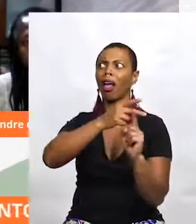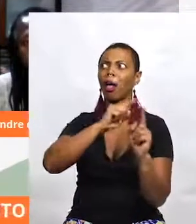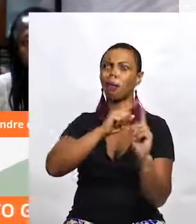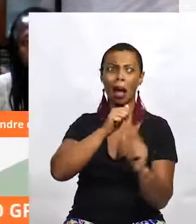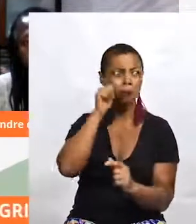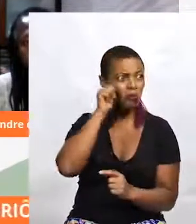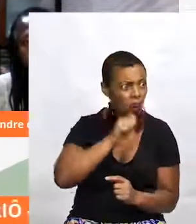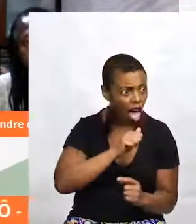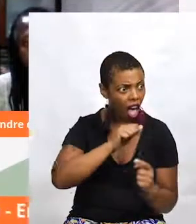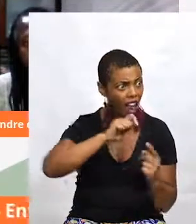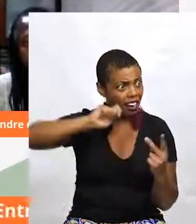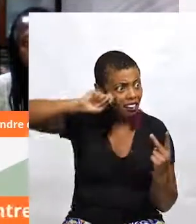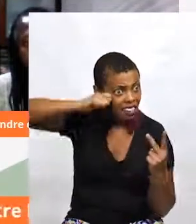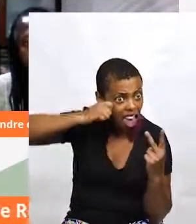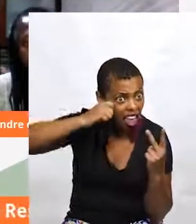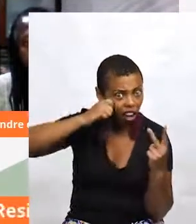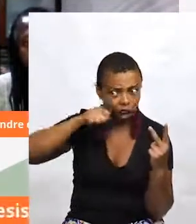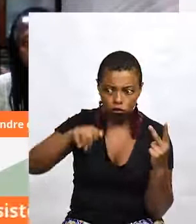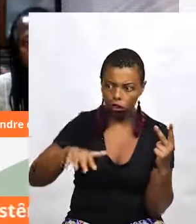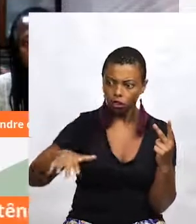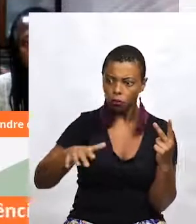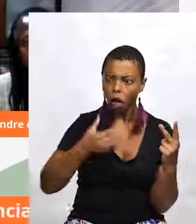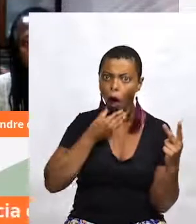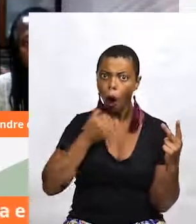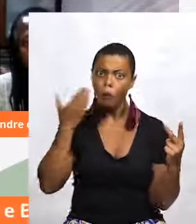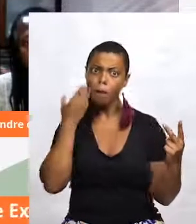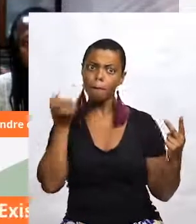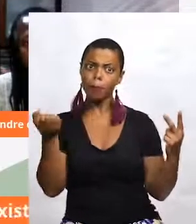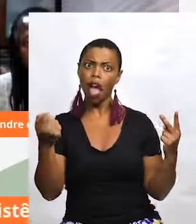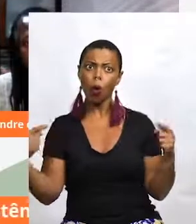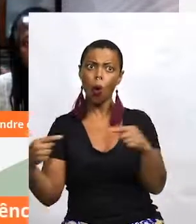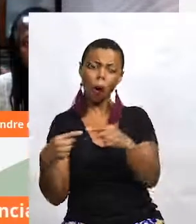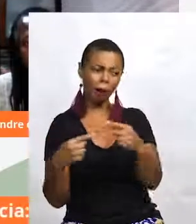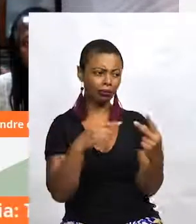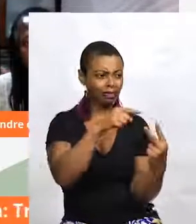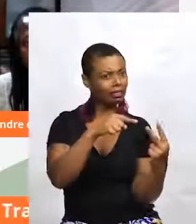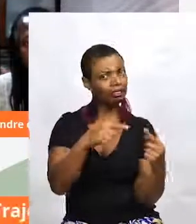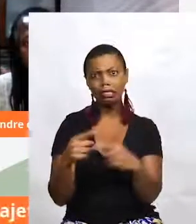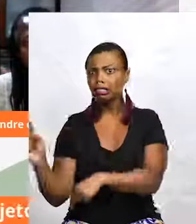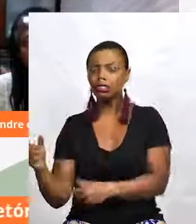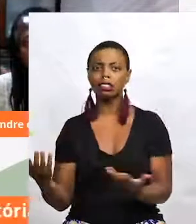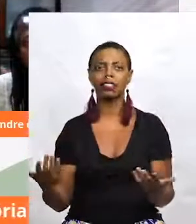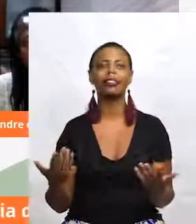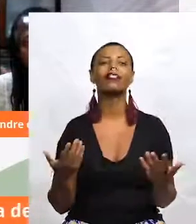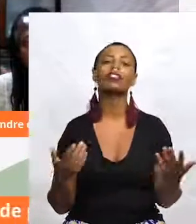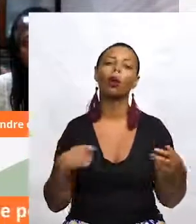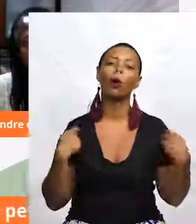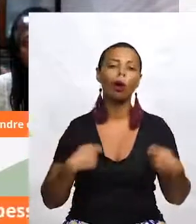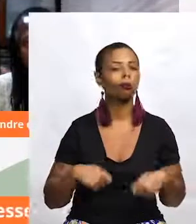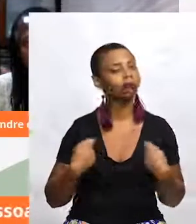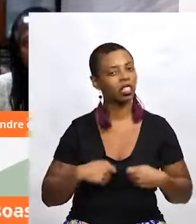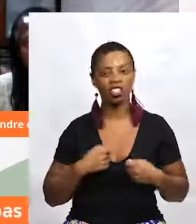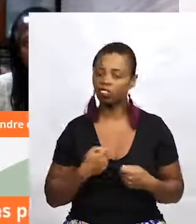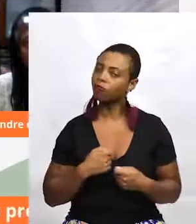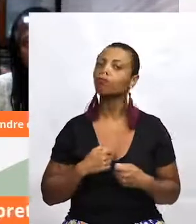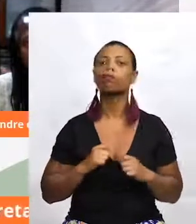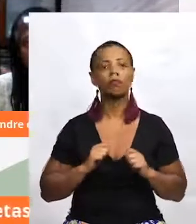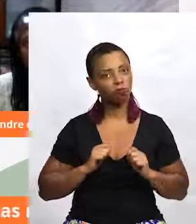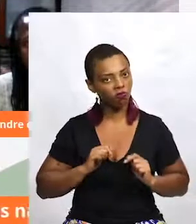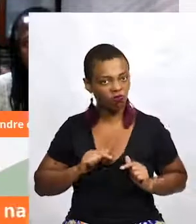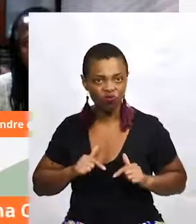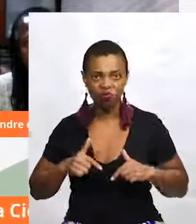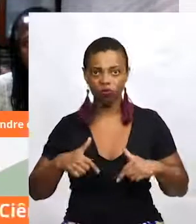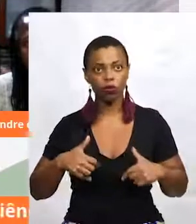nicho reservado para homens brancos. Então, eu sempre tive que me colocar muito assertivamente. Muitos leem como